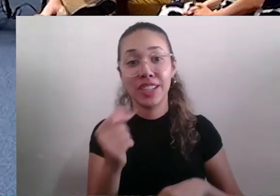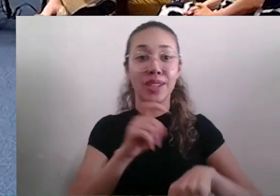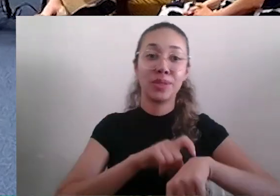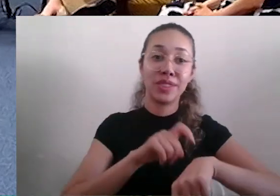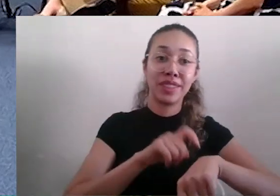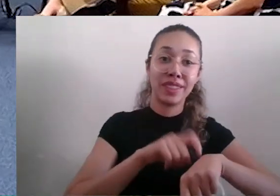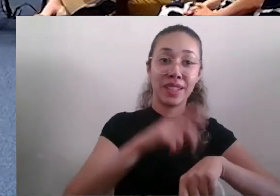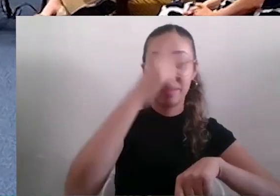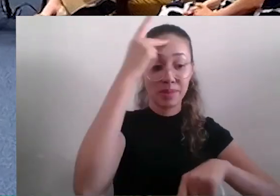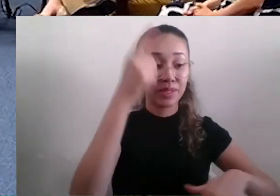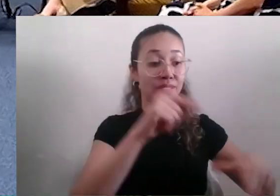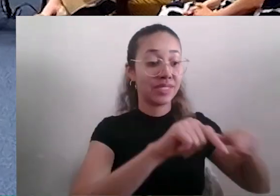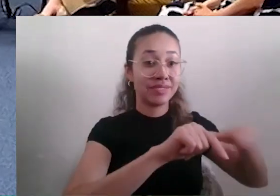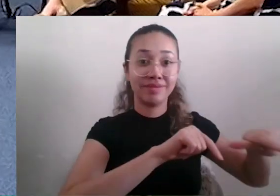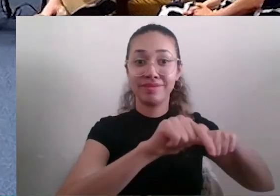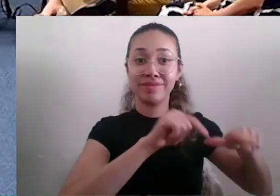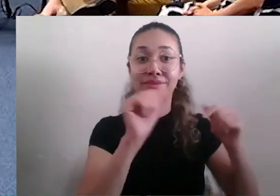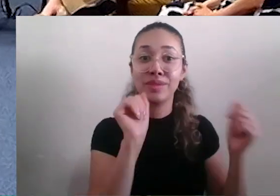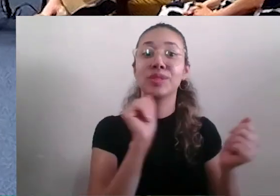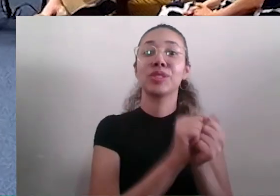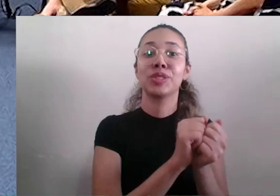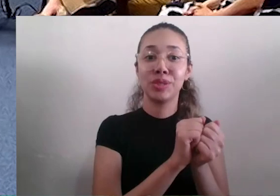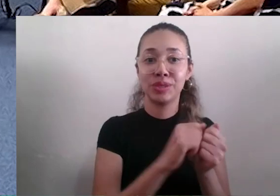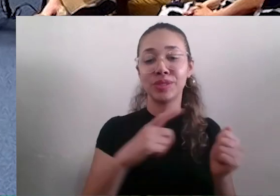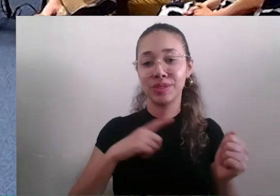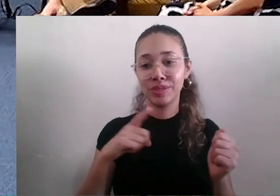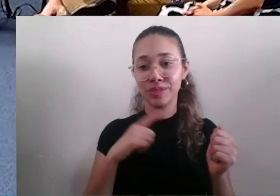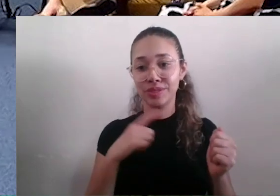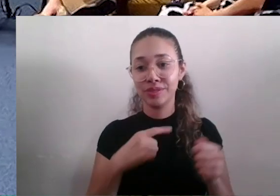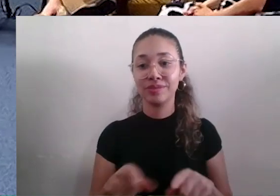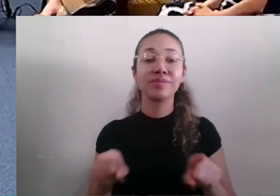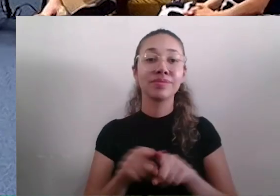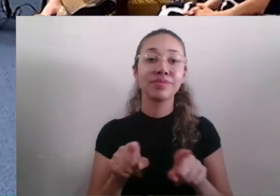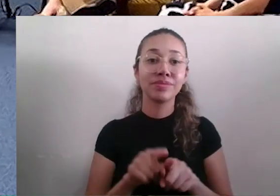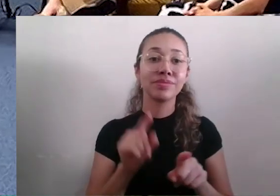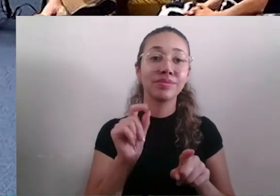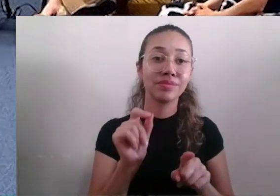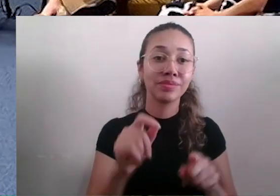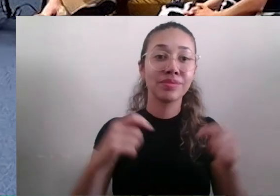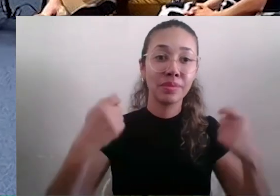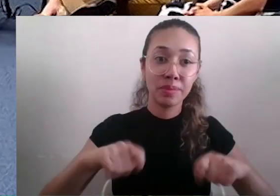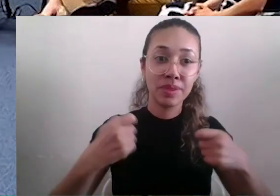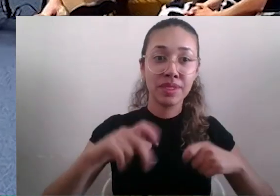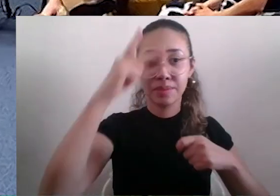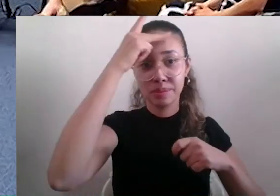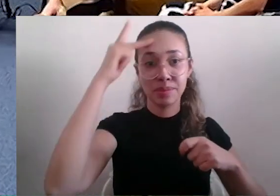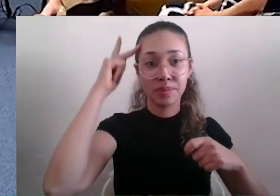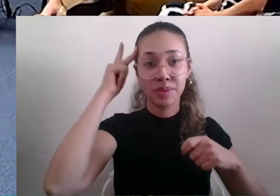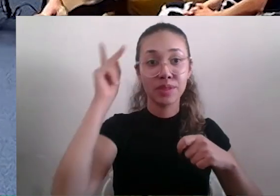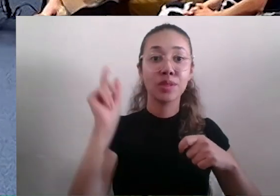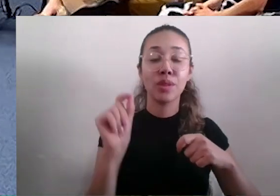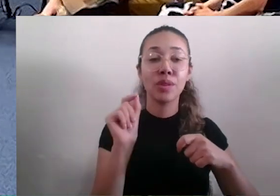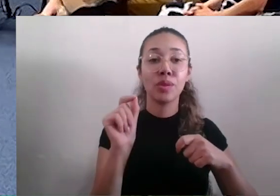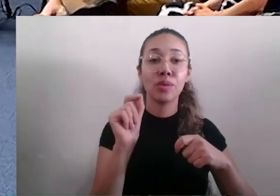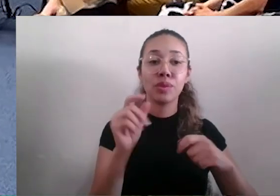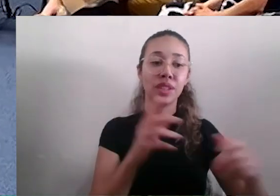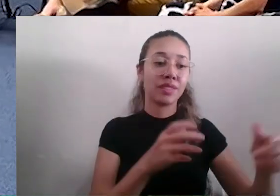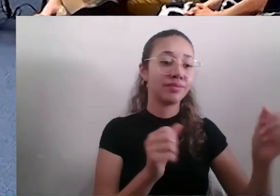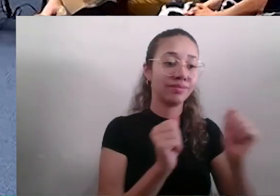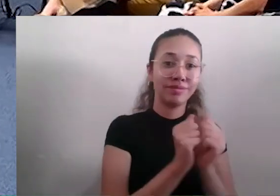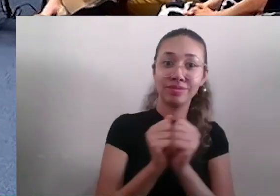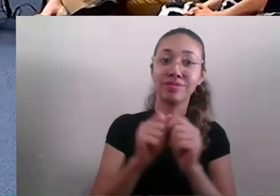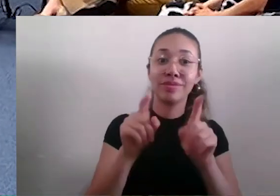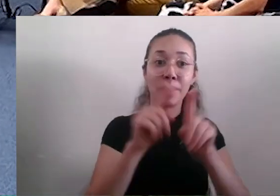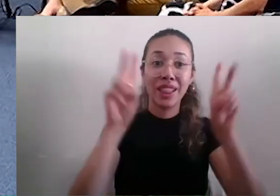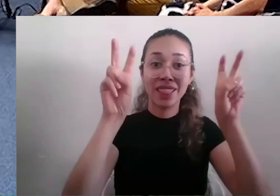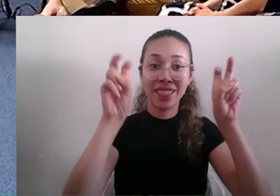grande exige muita dedicação e exige a a a disponibilidade de entrar em profundidade nos assuntos que